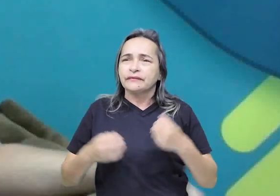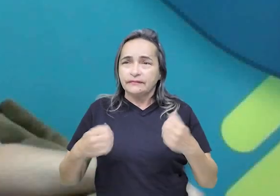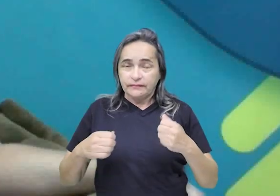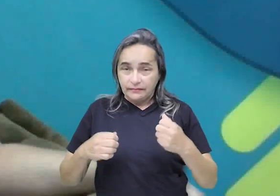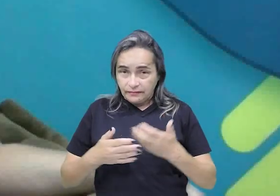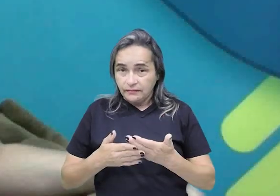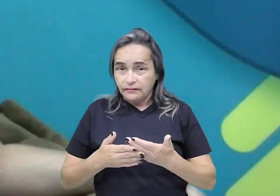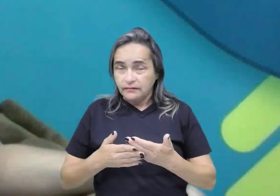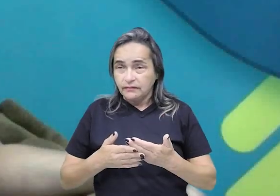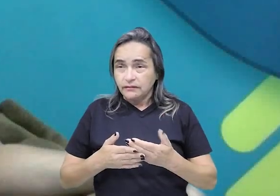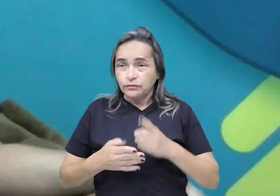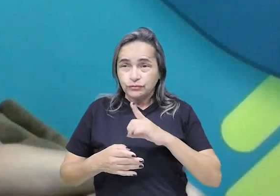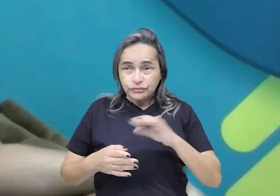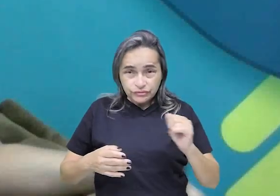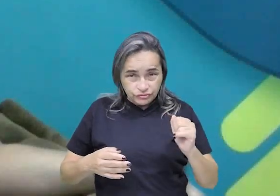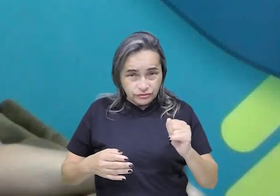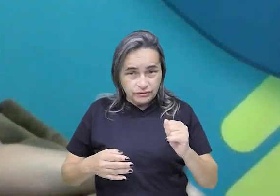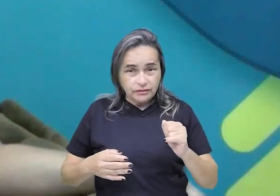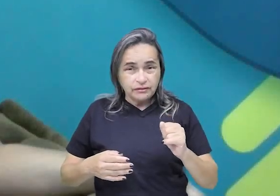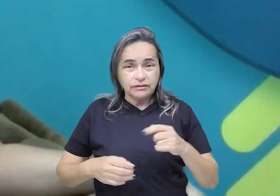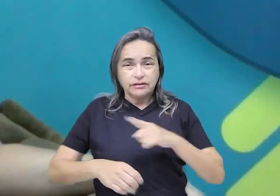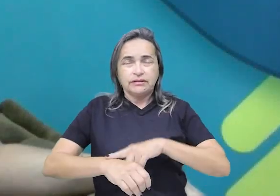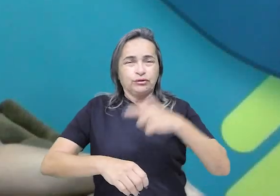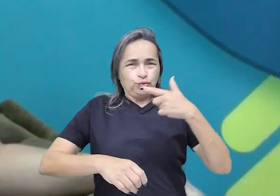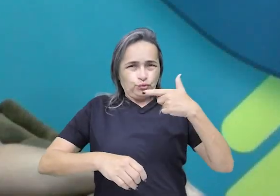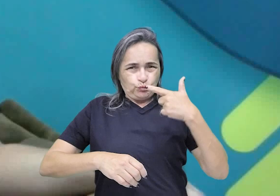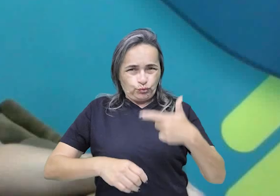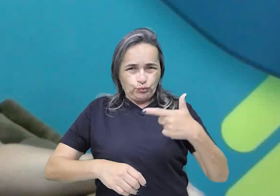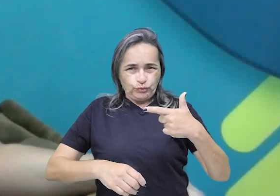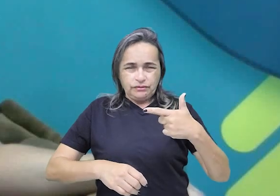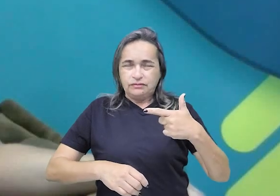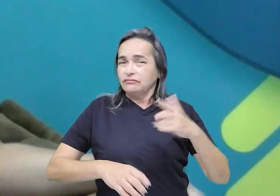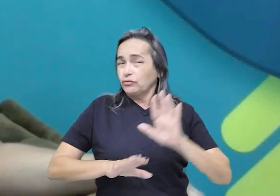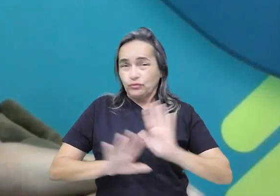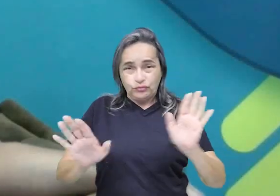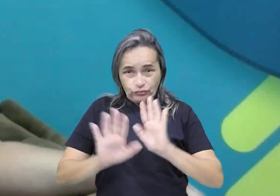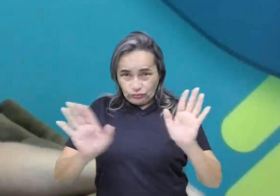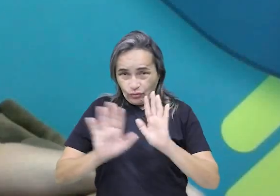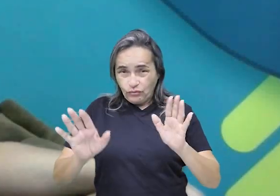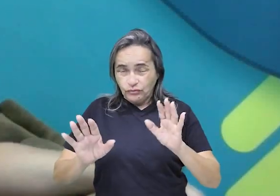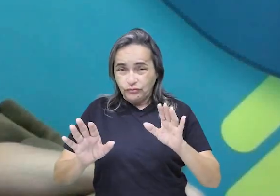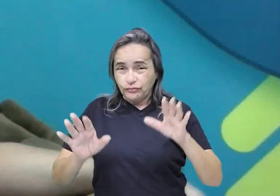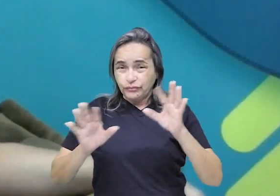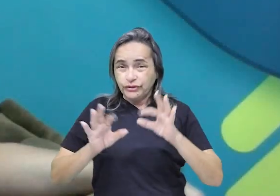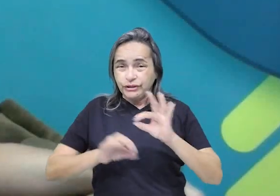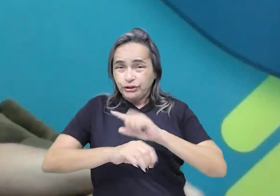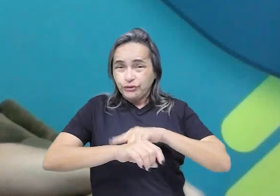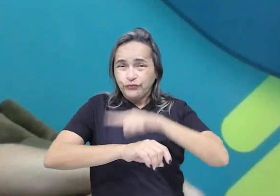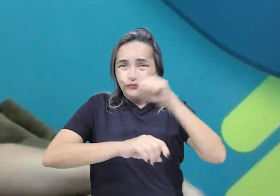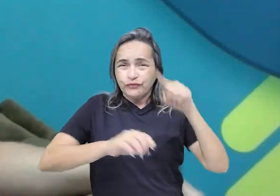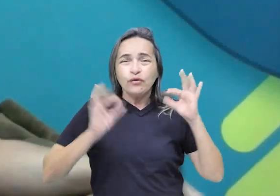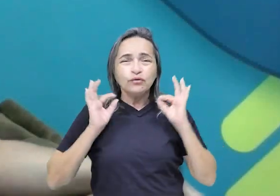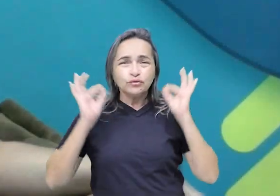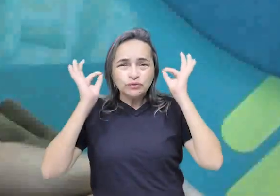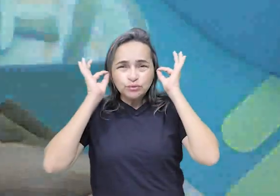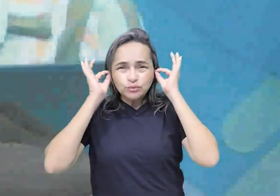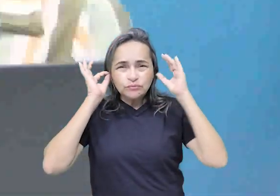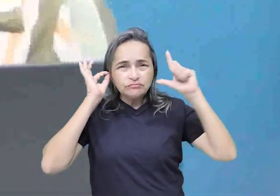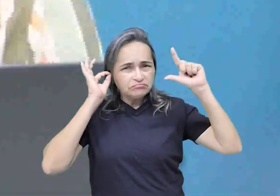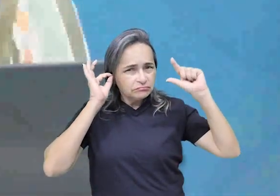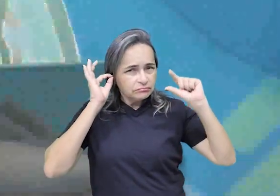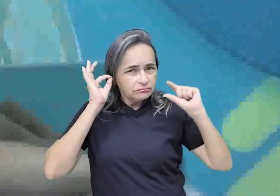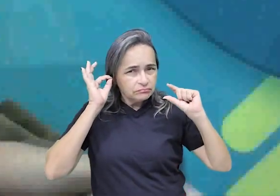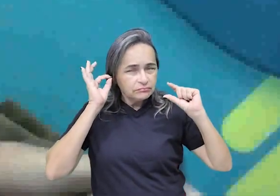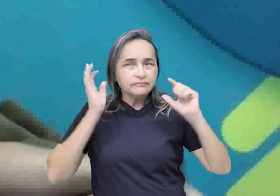não seja, né, muito forte, que a gente chama, numa intensidade de média a baixa. Certo? Okay. Então,